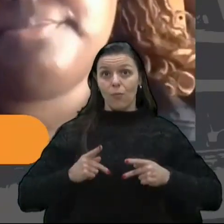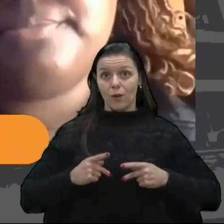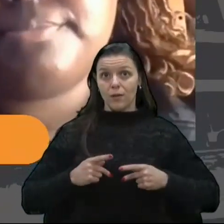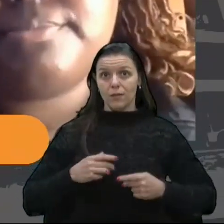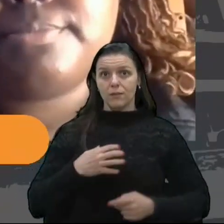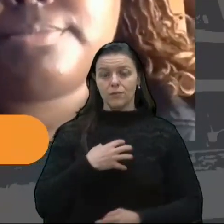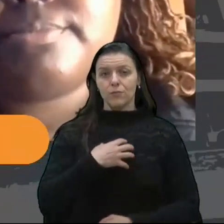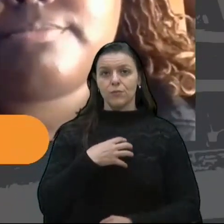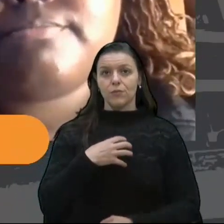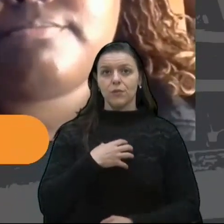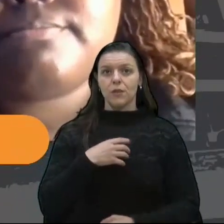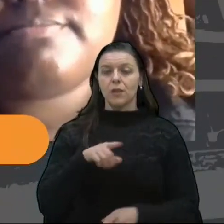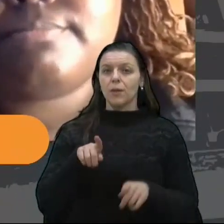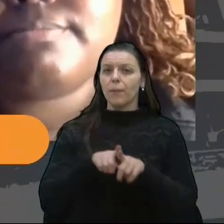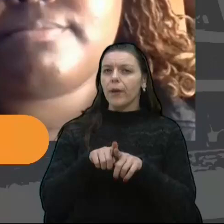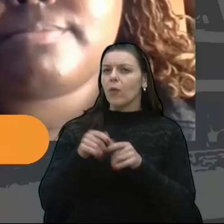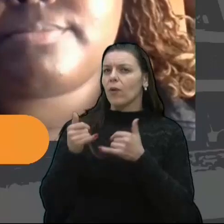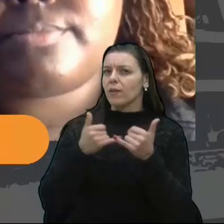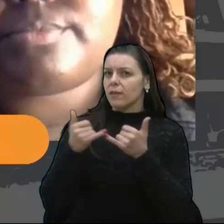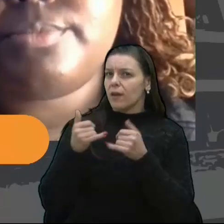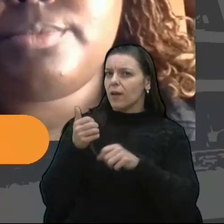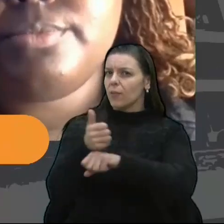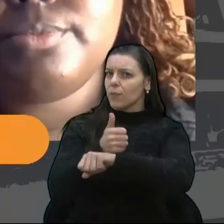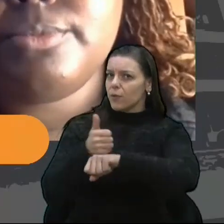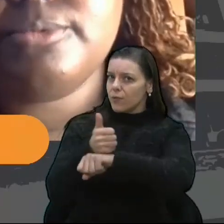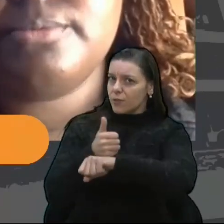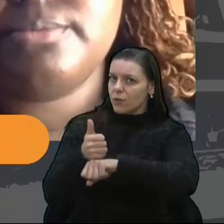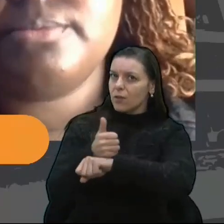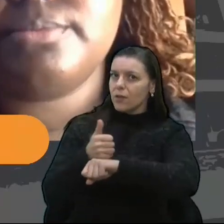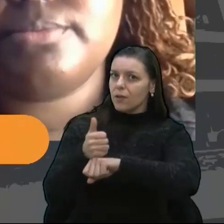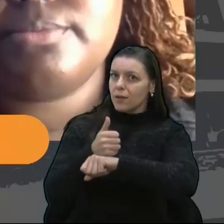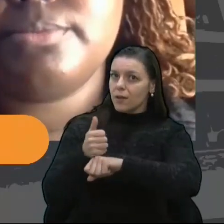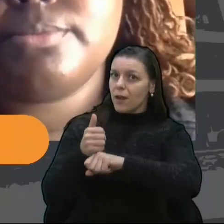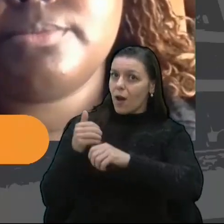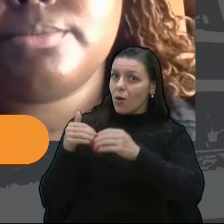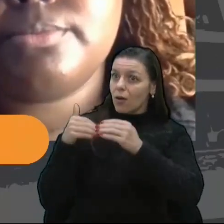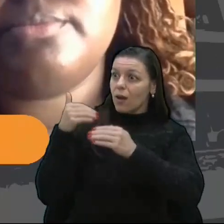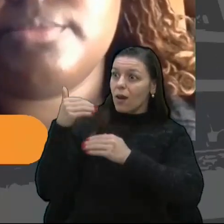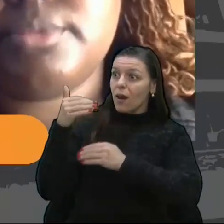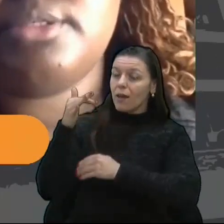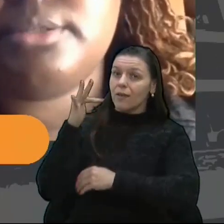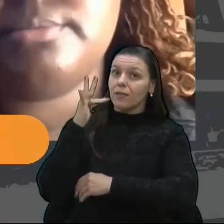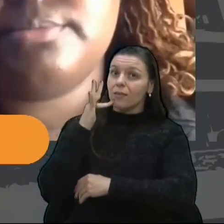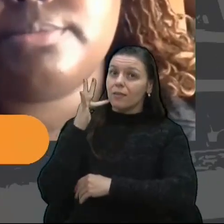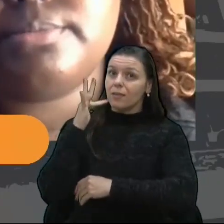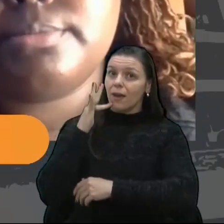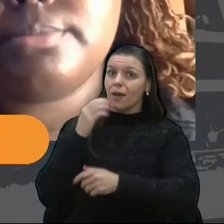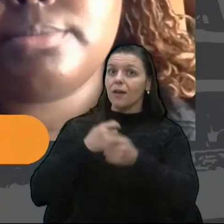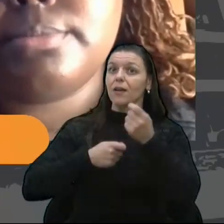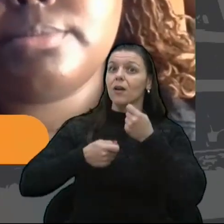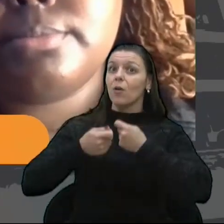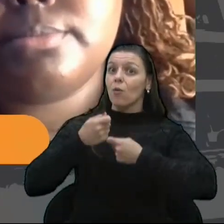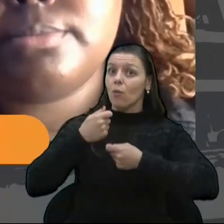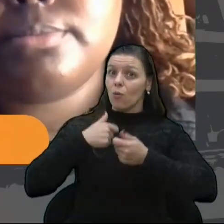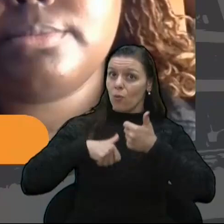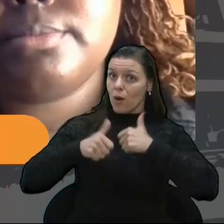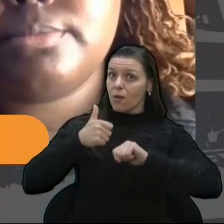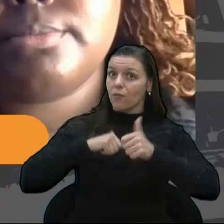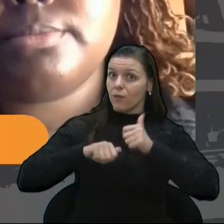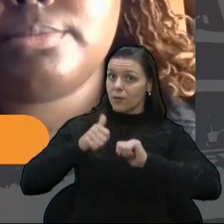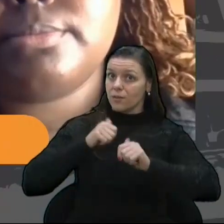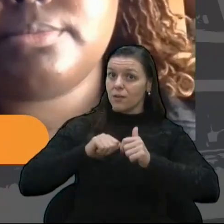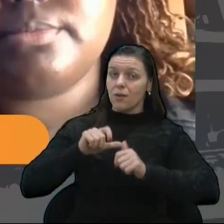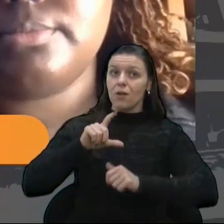citar esse teu exemplo, assim, quando o profissional, para além da técnica, para além da qualificação, ele é